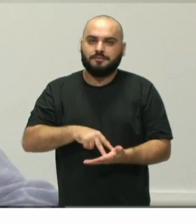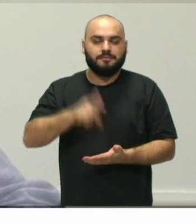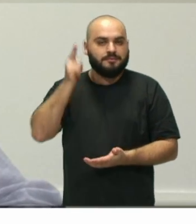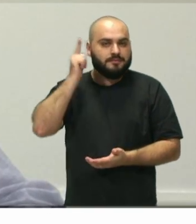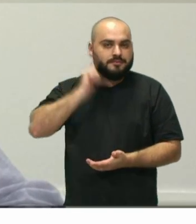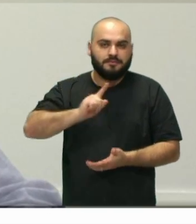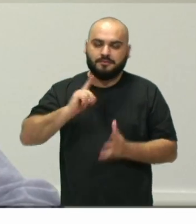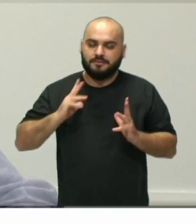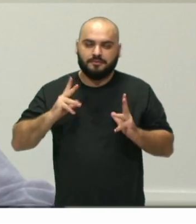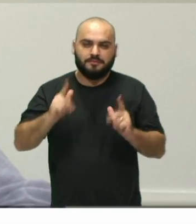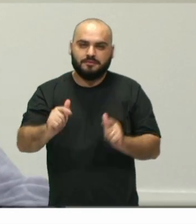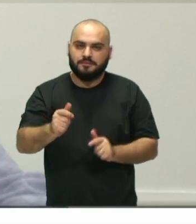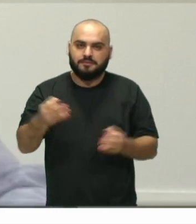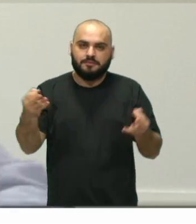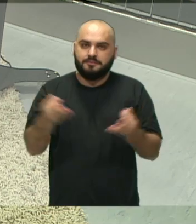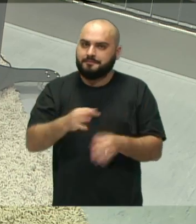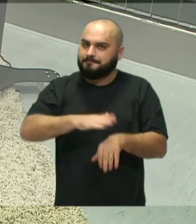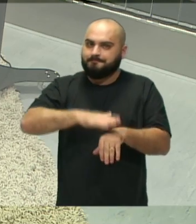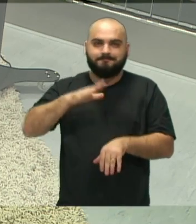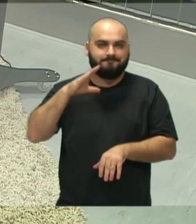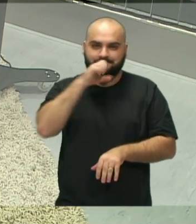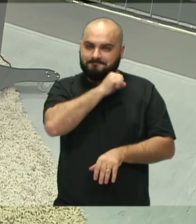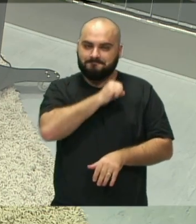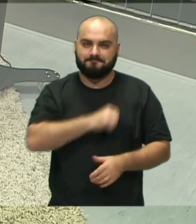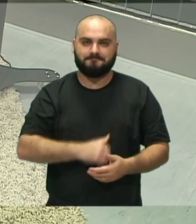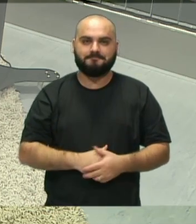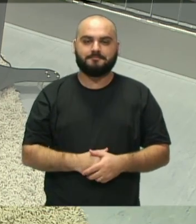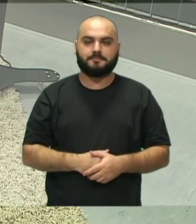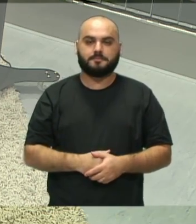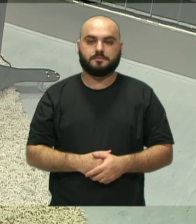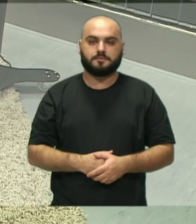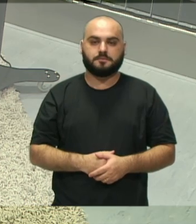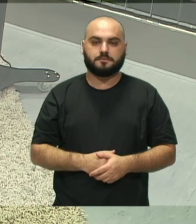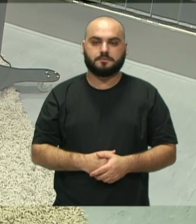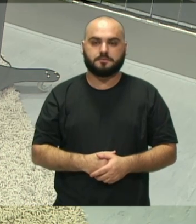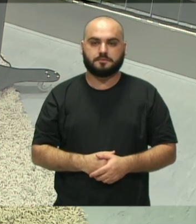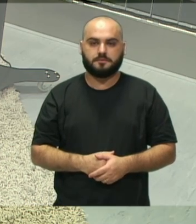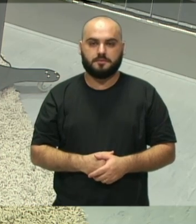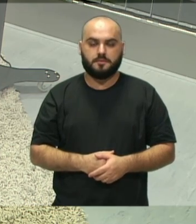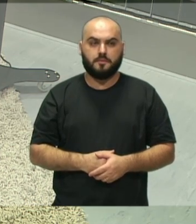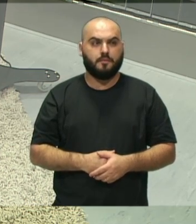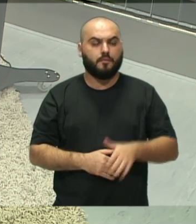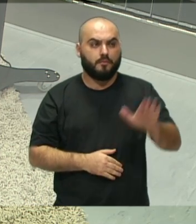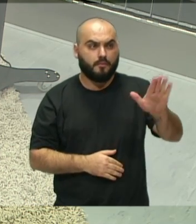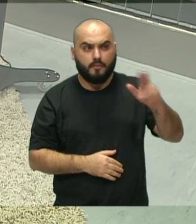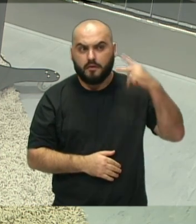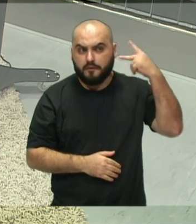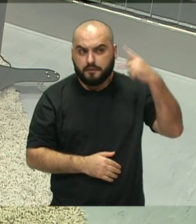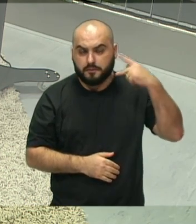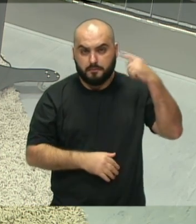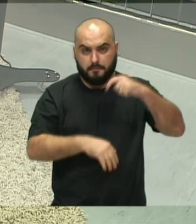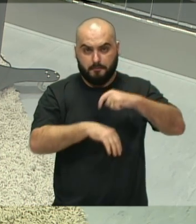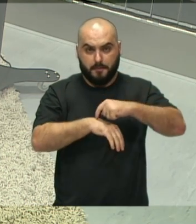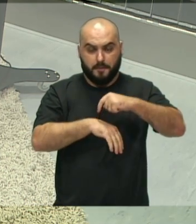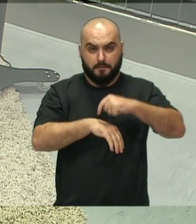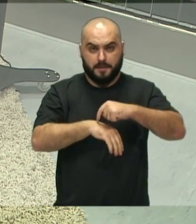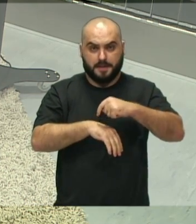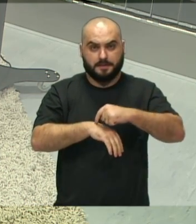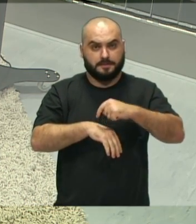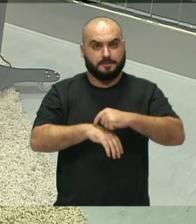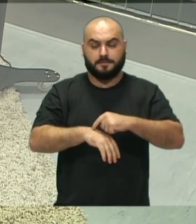da melhor forma possível e mais rápido. Vereador, o senhor entra para o Poder Legislativo num momento